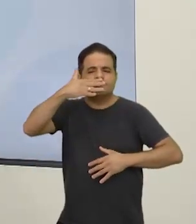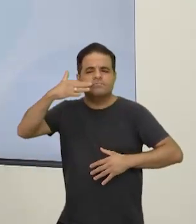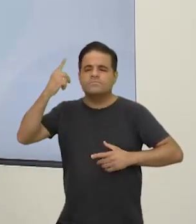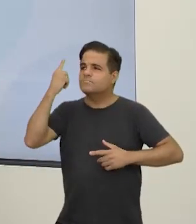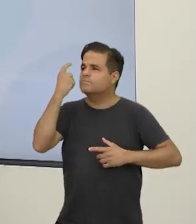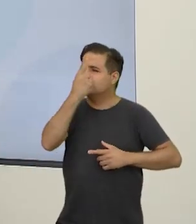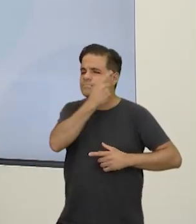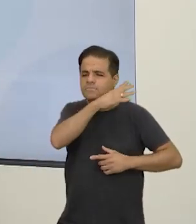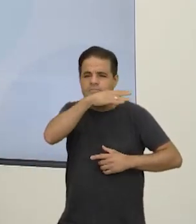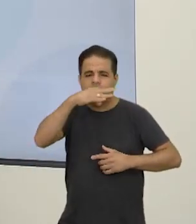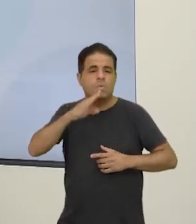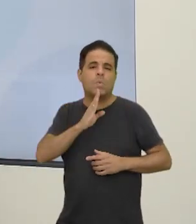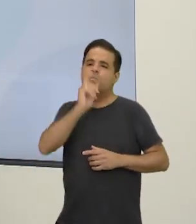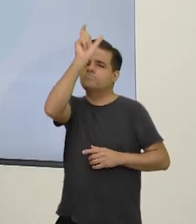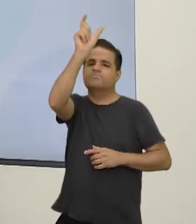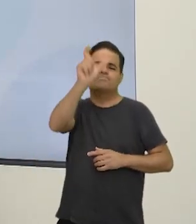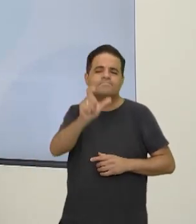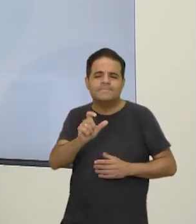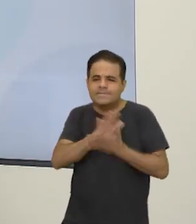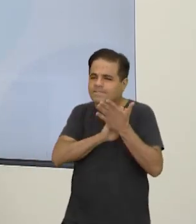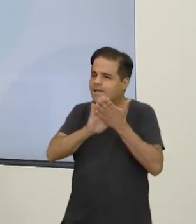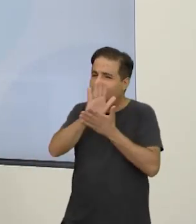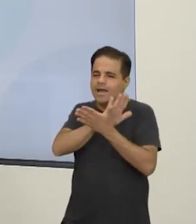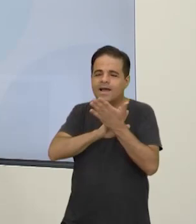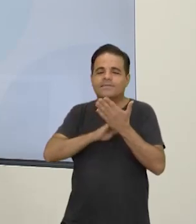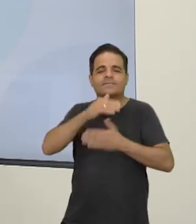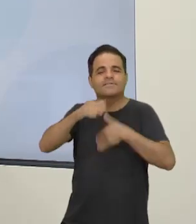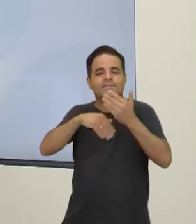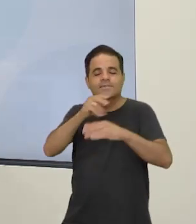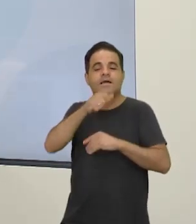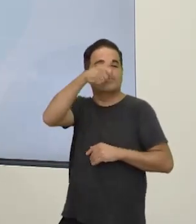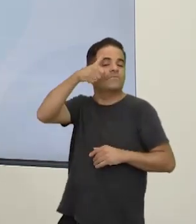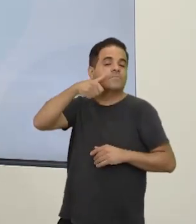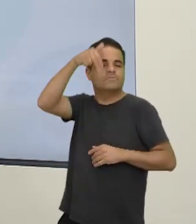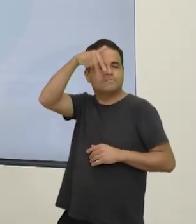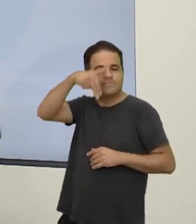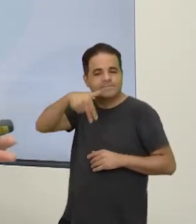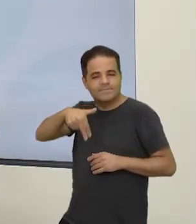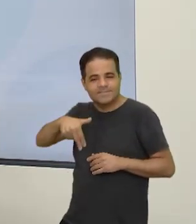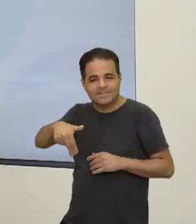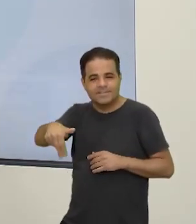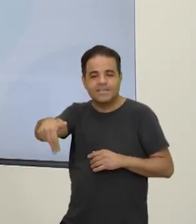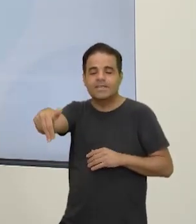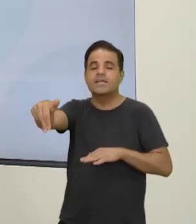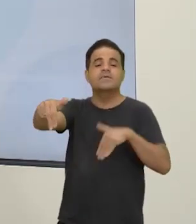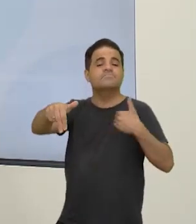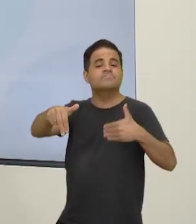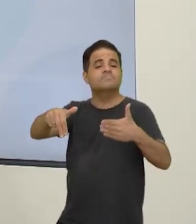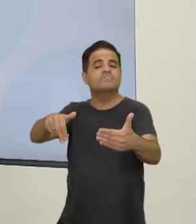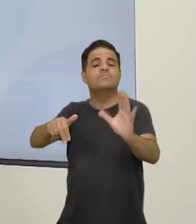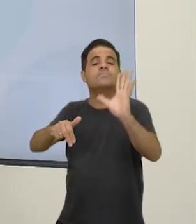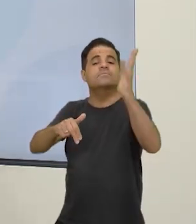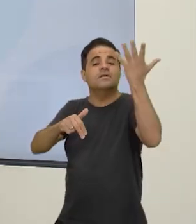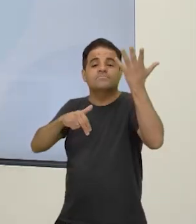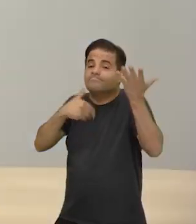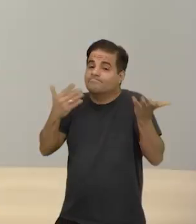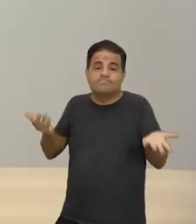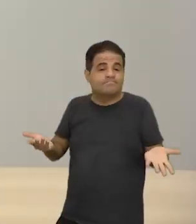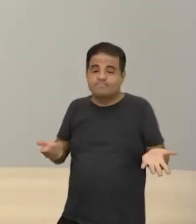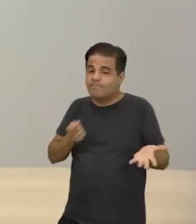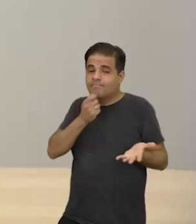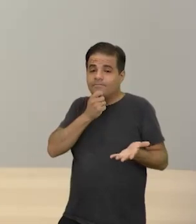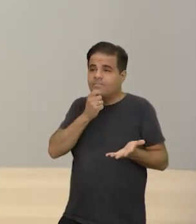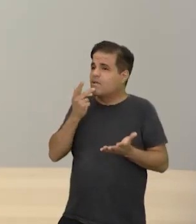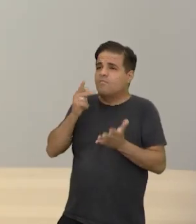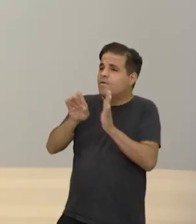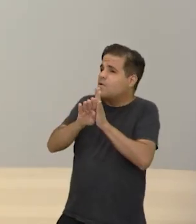ele não sabia quem ela era. E aí ela desceu e aí é isso. E ele não chegou,